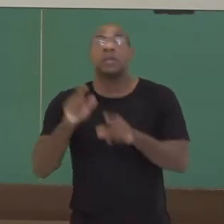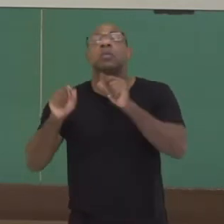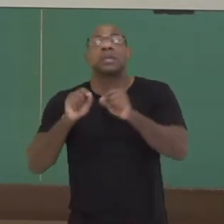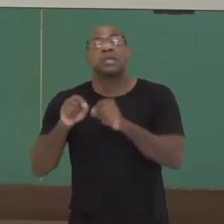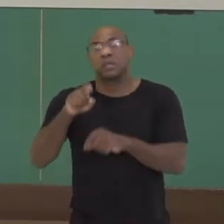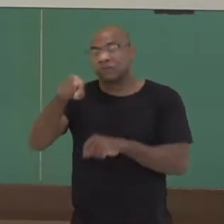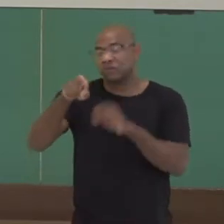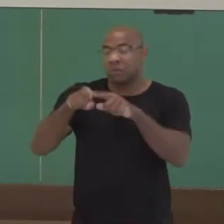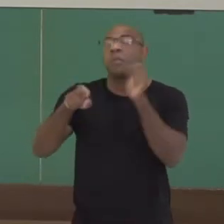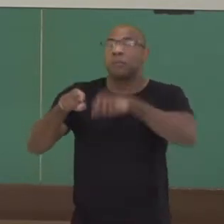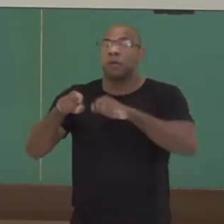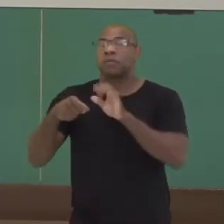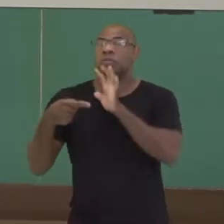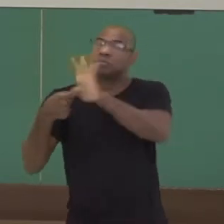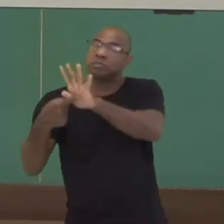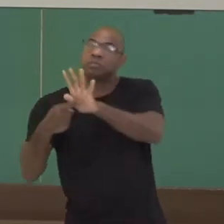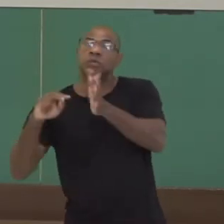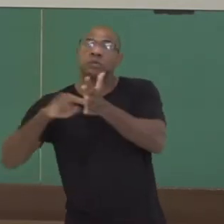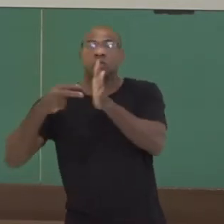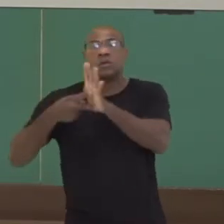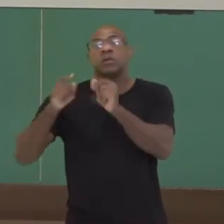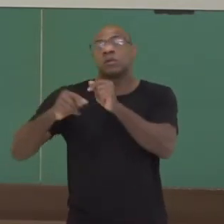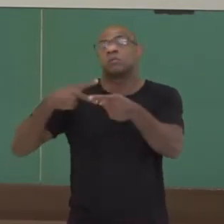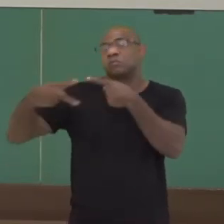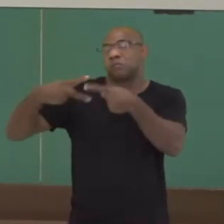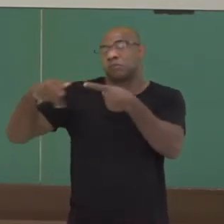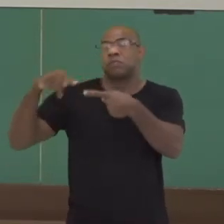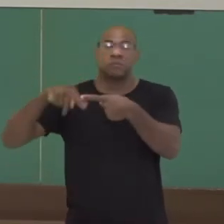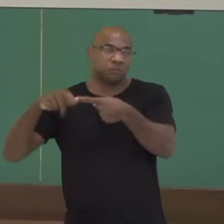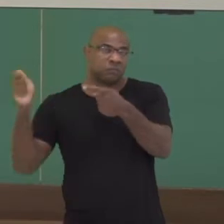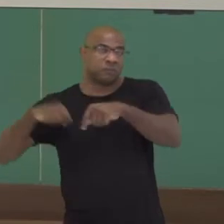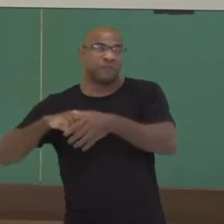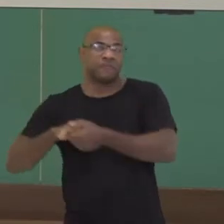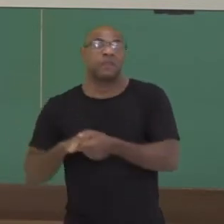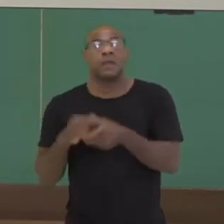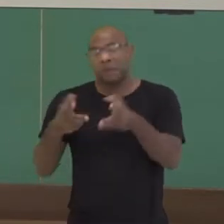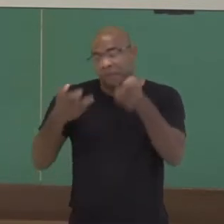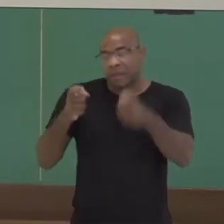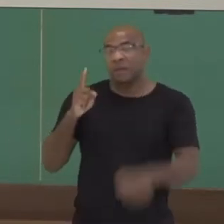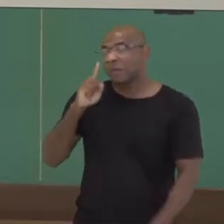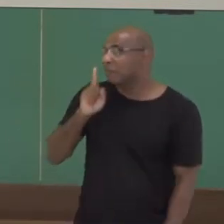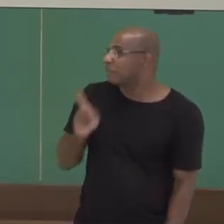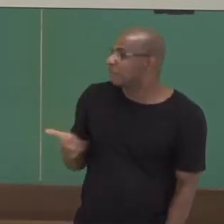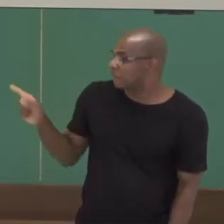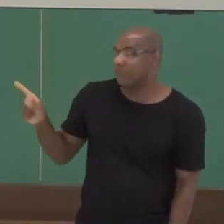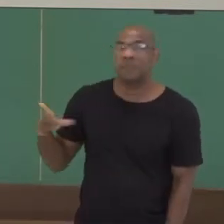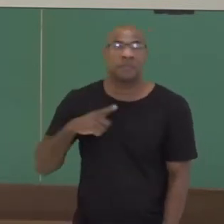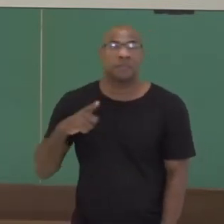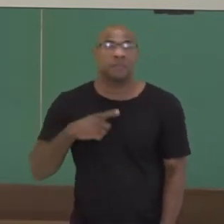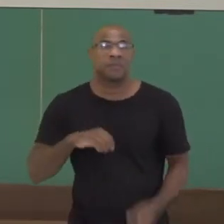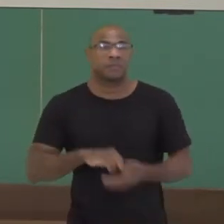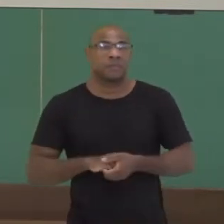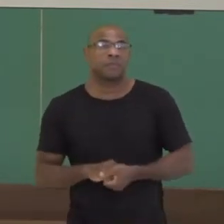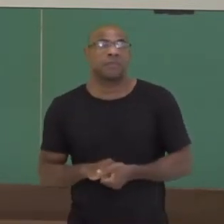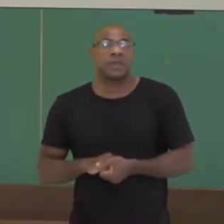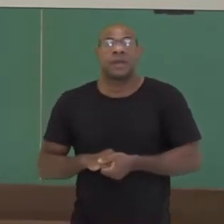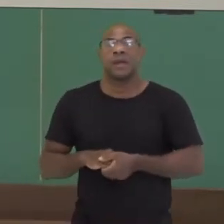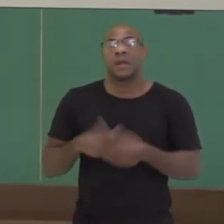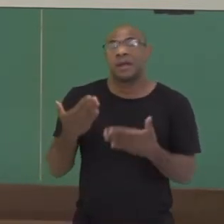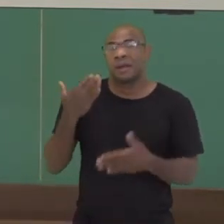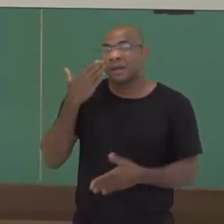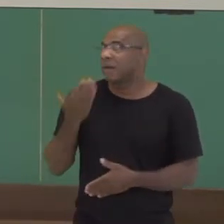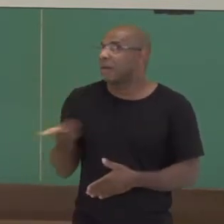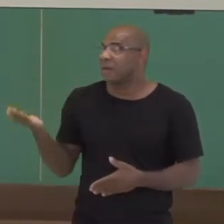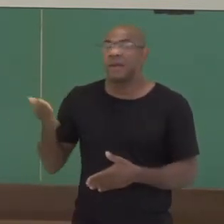x seja representado por uma fração. Reparem que aqui ele colocou um exemplo genérico, ou seja,